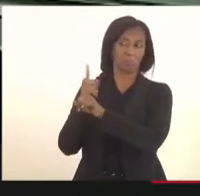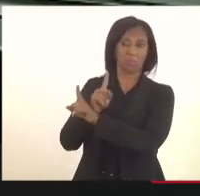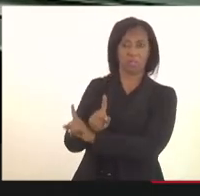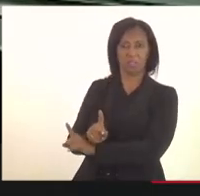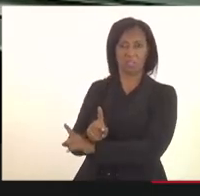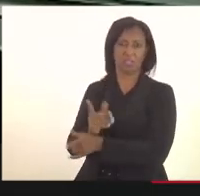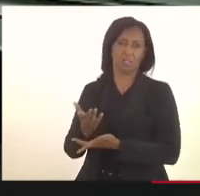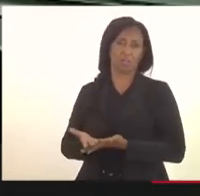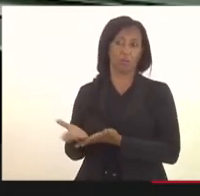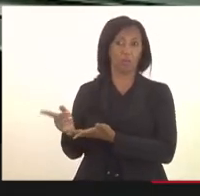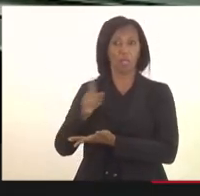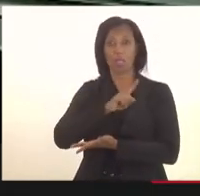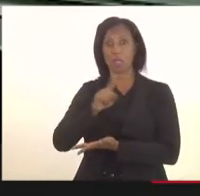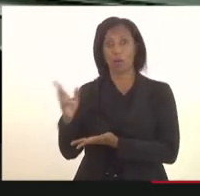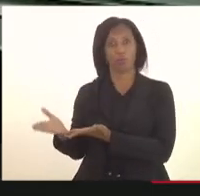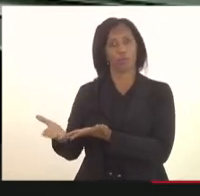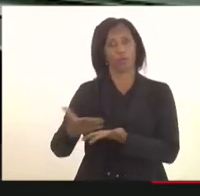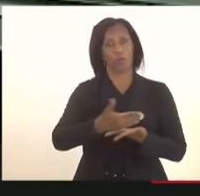não recolhimentos.